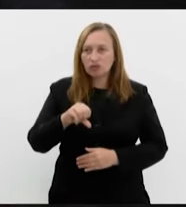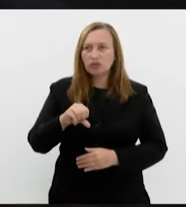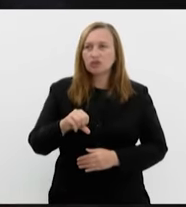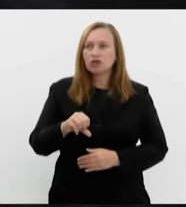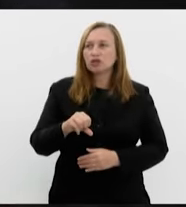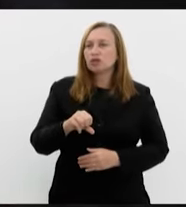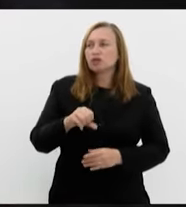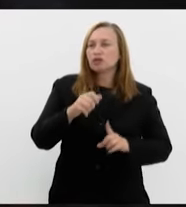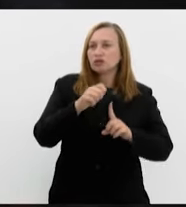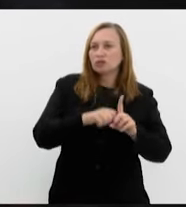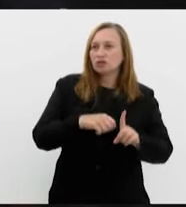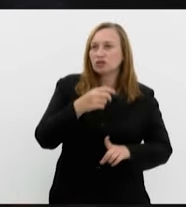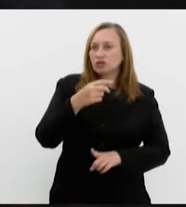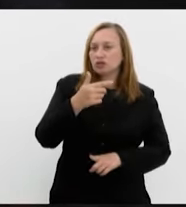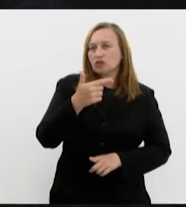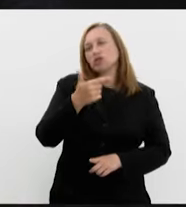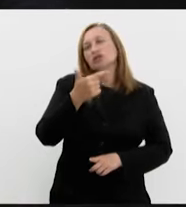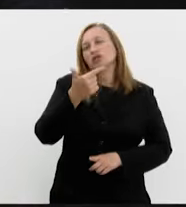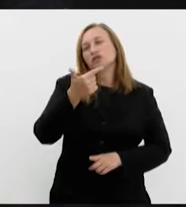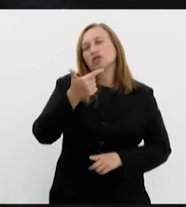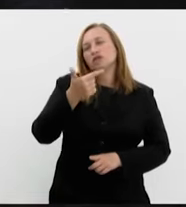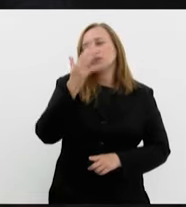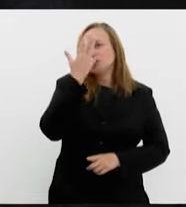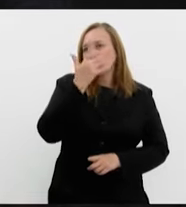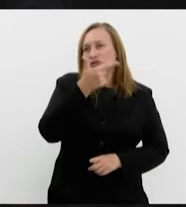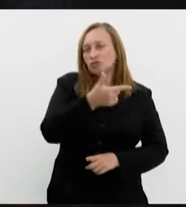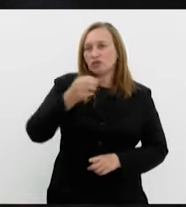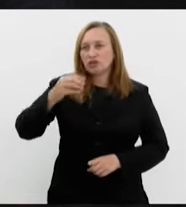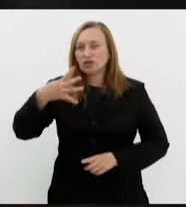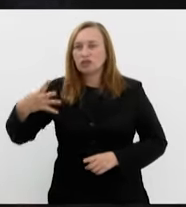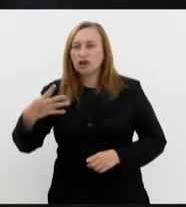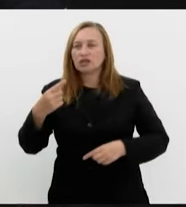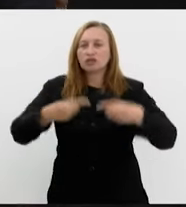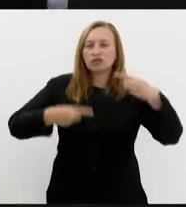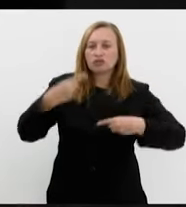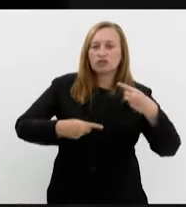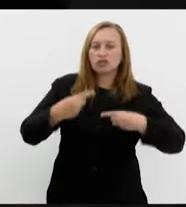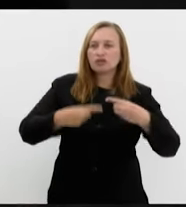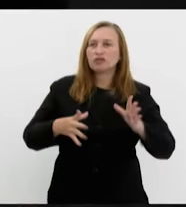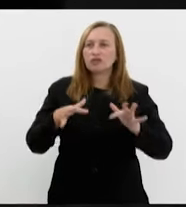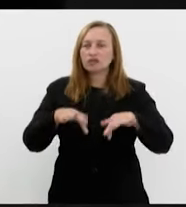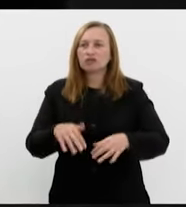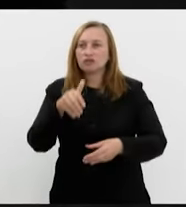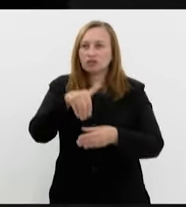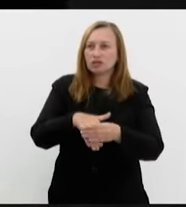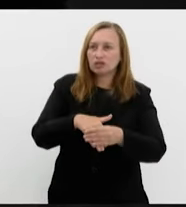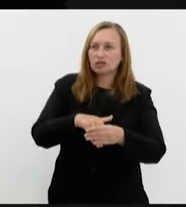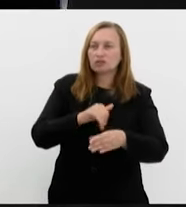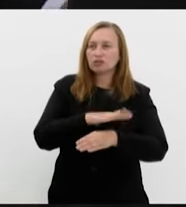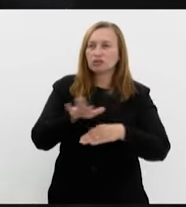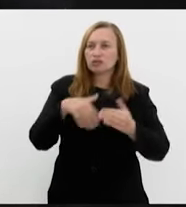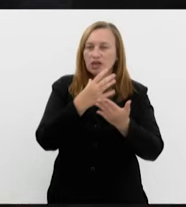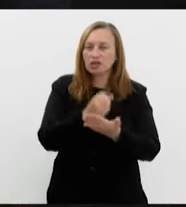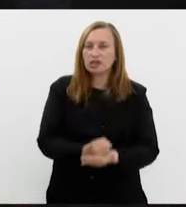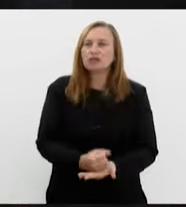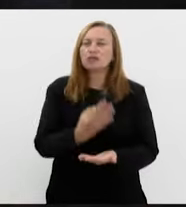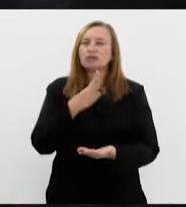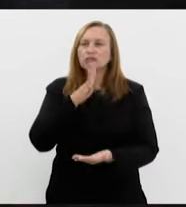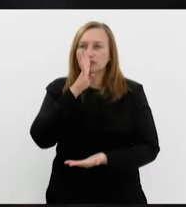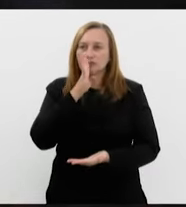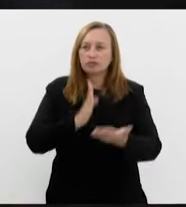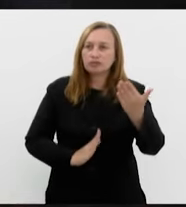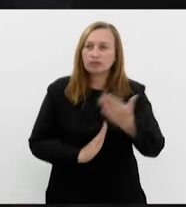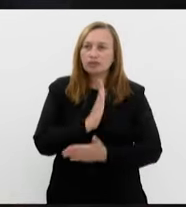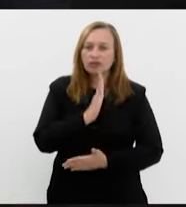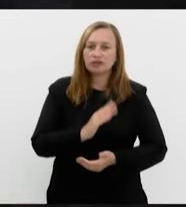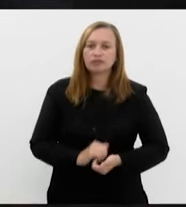29/2/2024. Em discussão, não havendo quem queira discutir, encerrada a discussão. Em votação, senhores que aprovam,